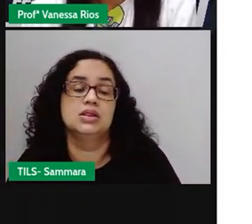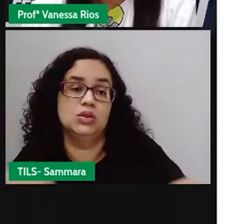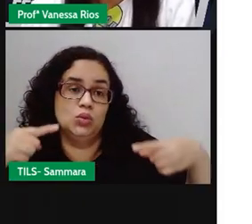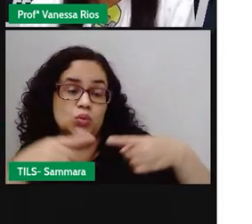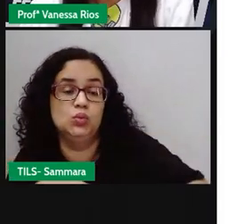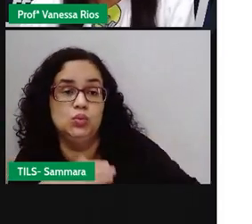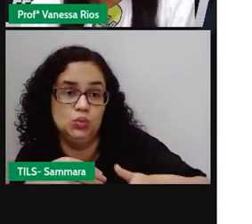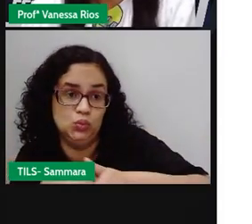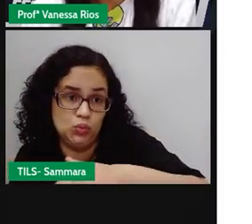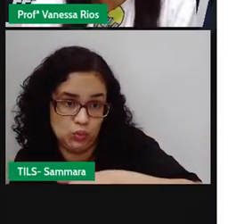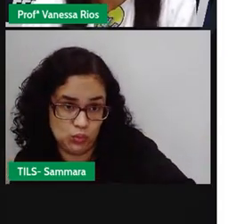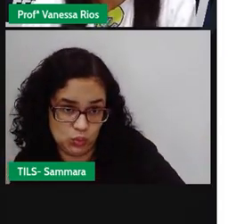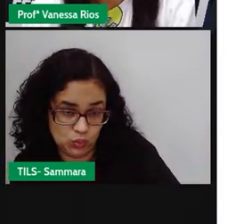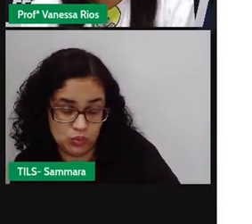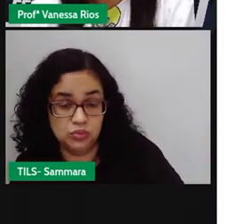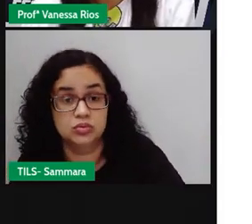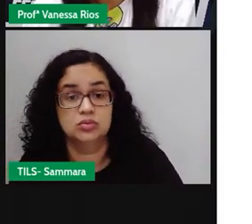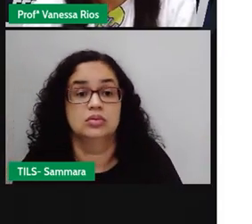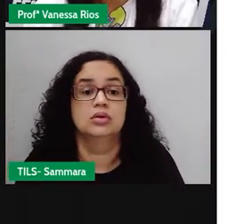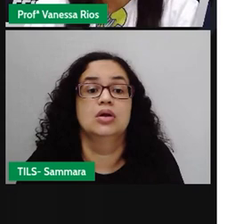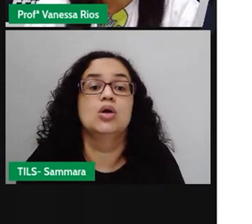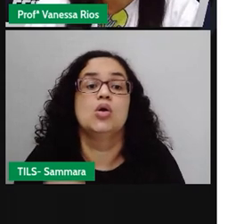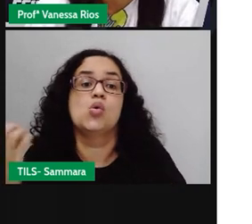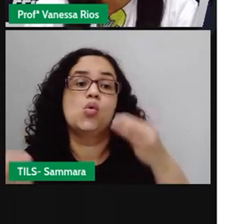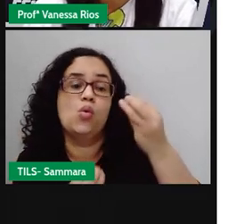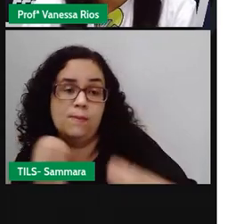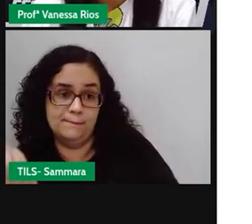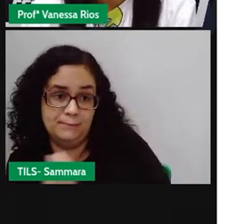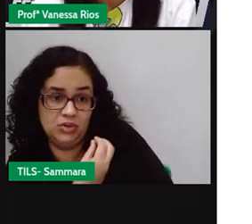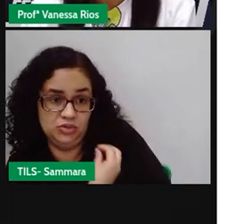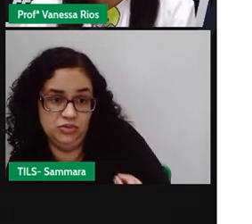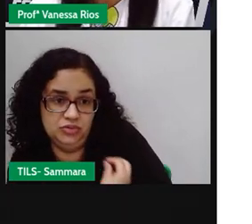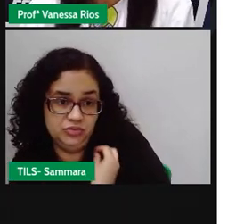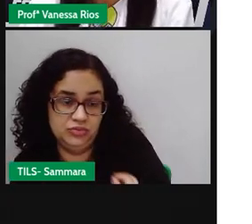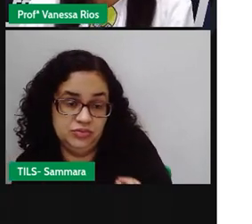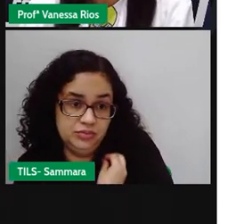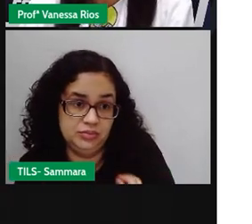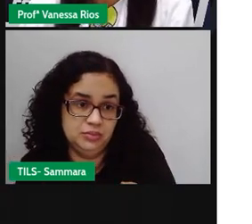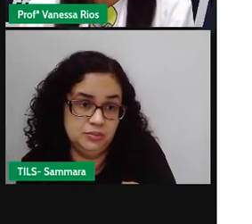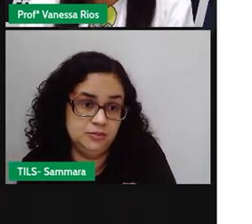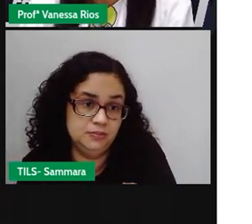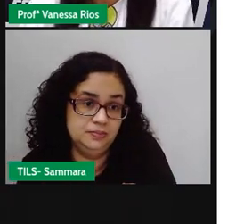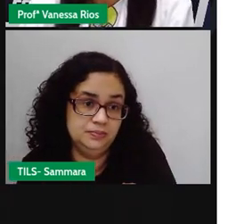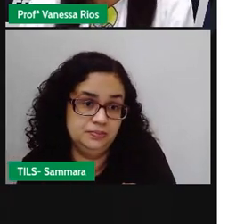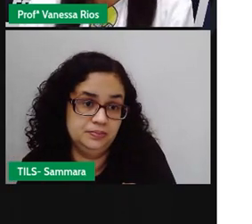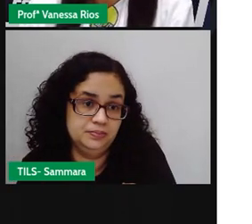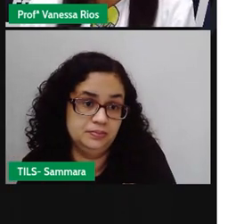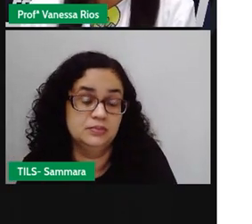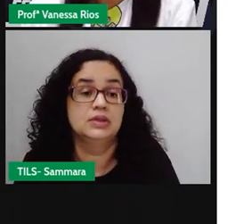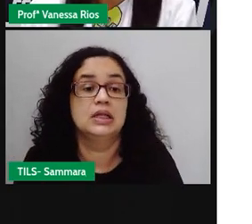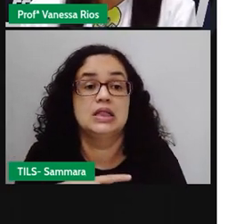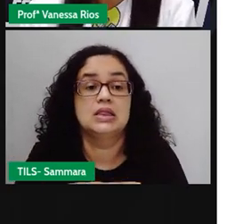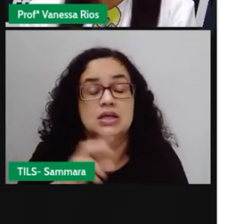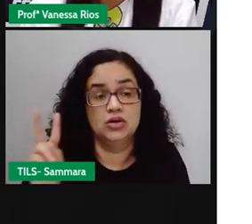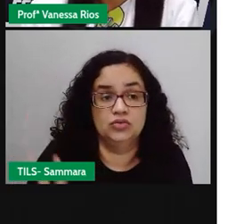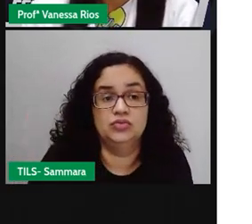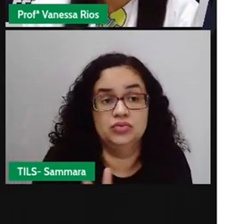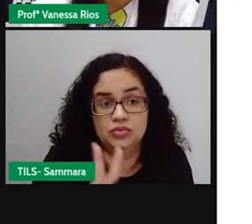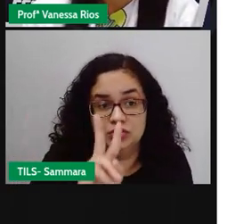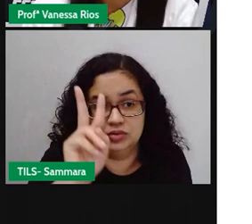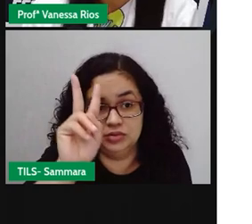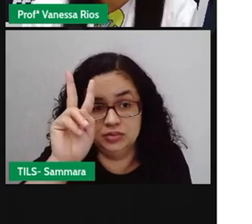os costumes, com os hábitos, com a forma de vida, com aquilo que era valorizado ou